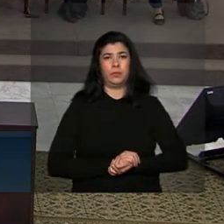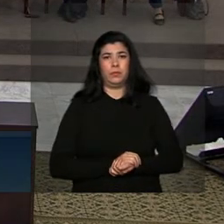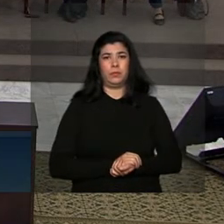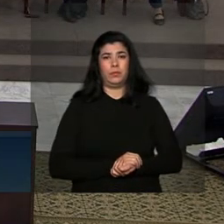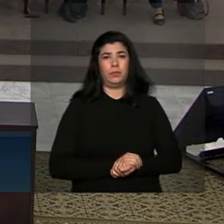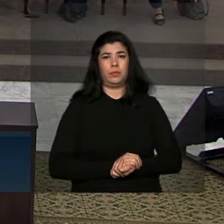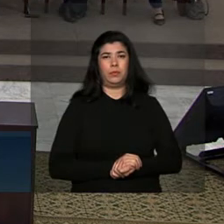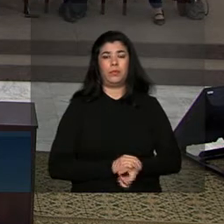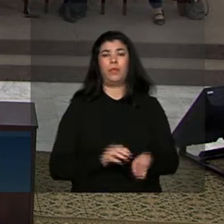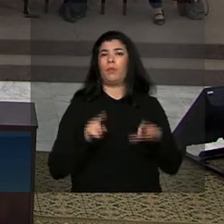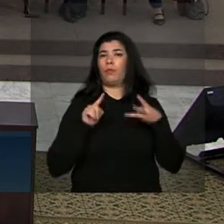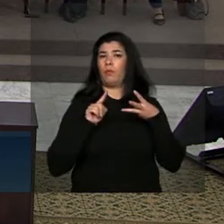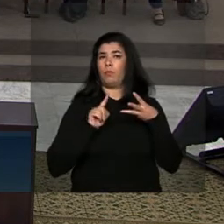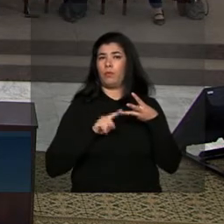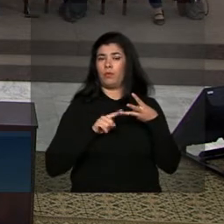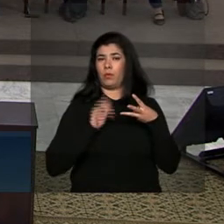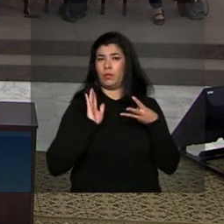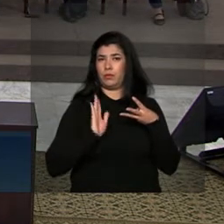Em terceiro lugar,